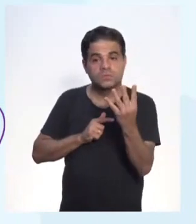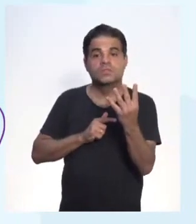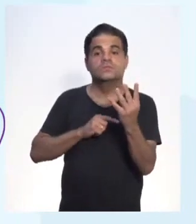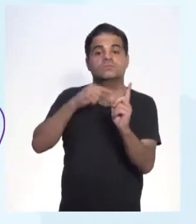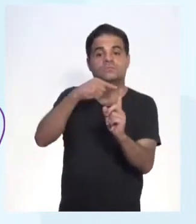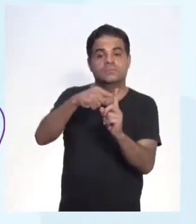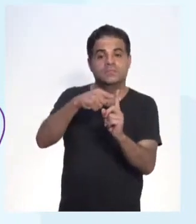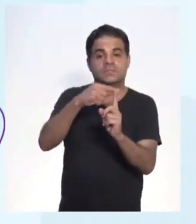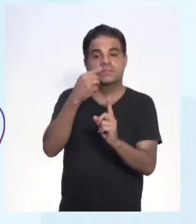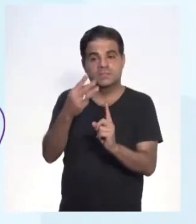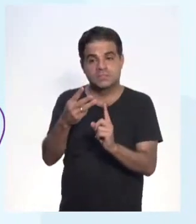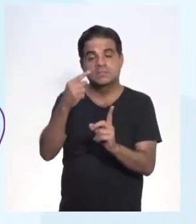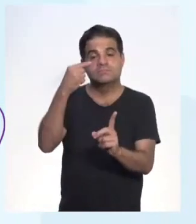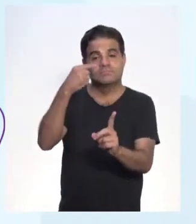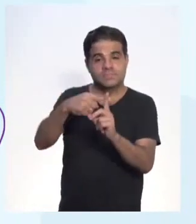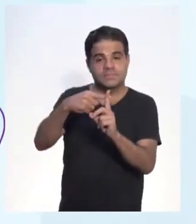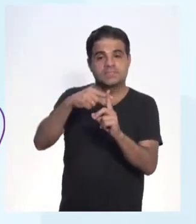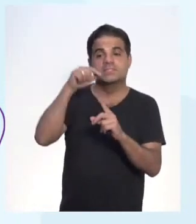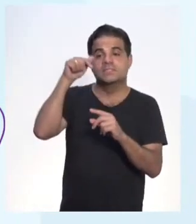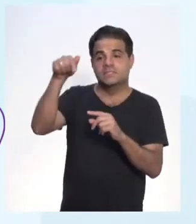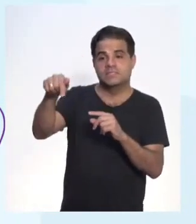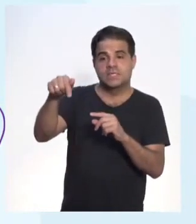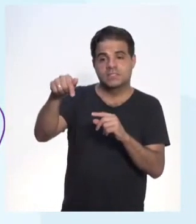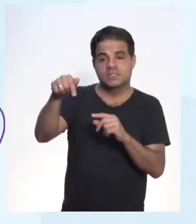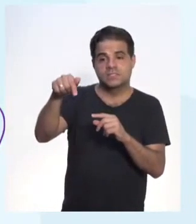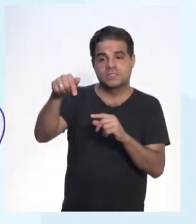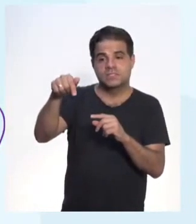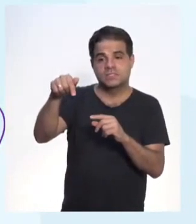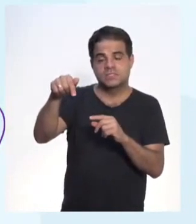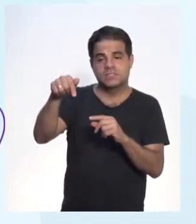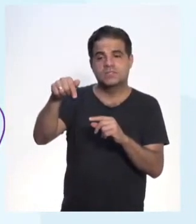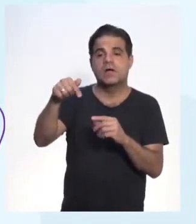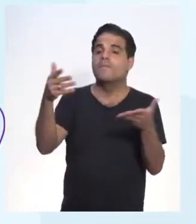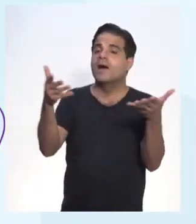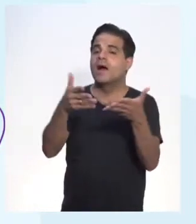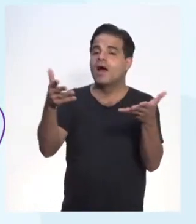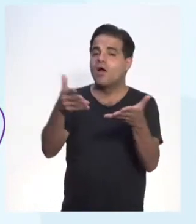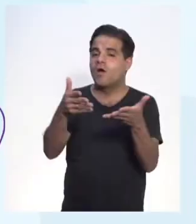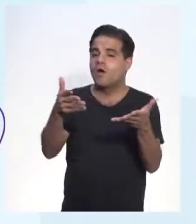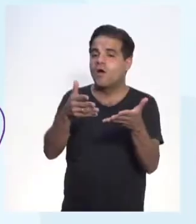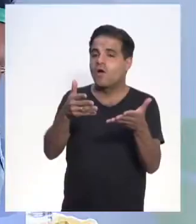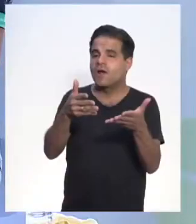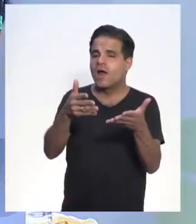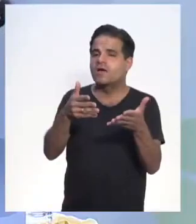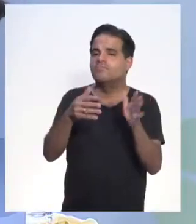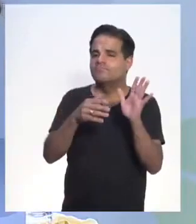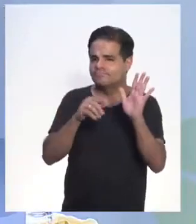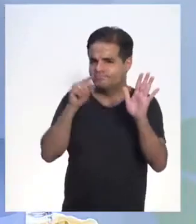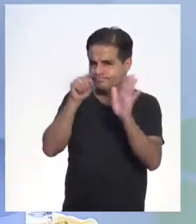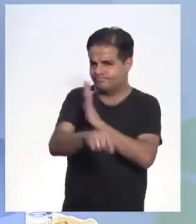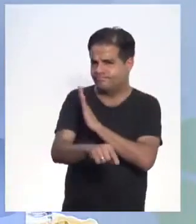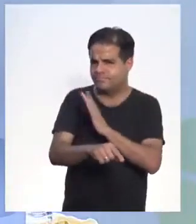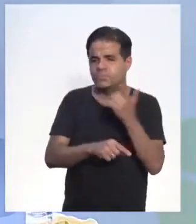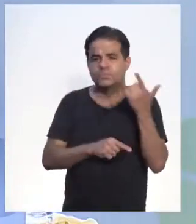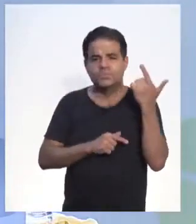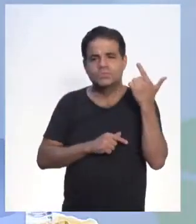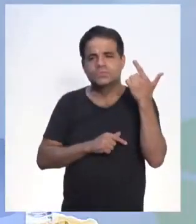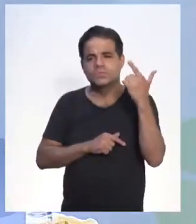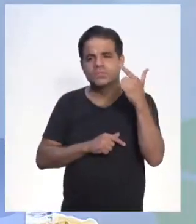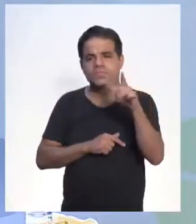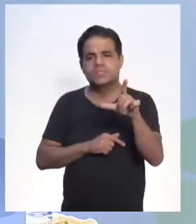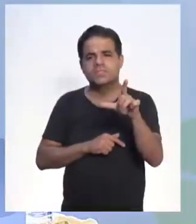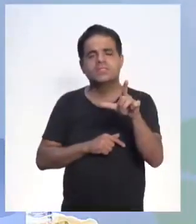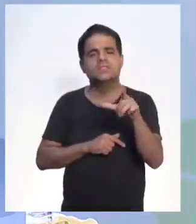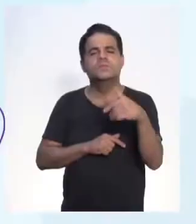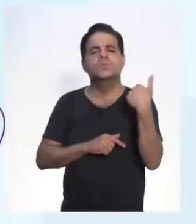mais 3, 7. Mas agora, a pergunta é outra. A